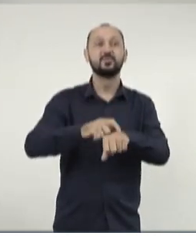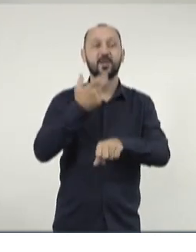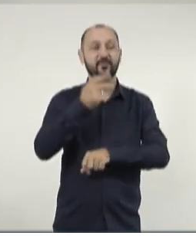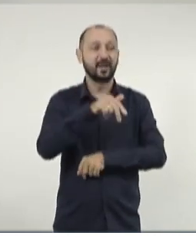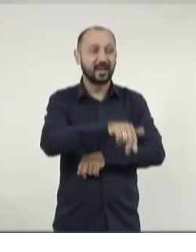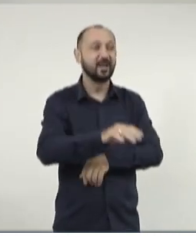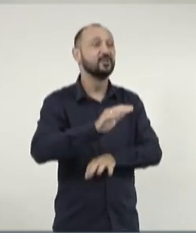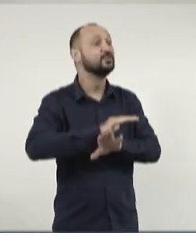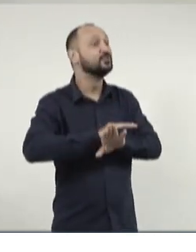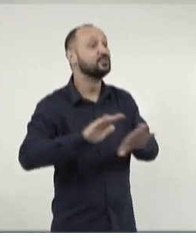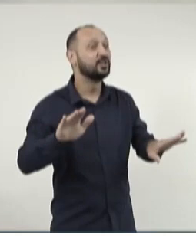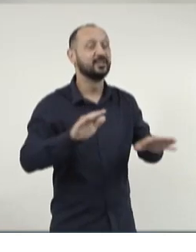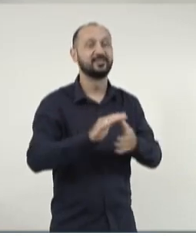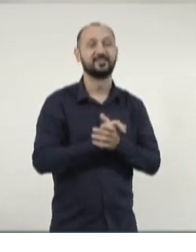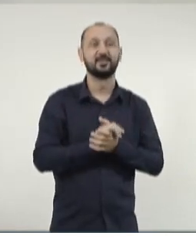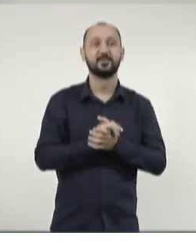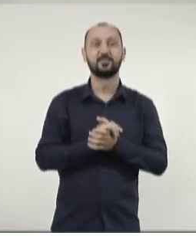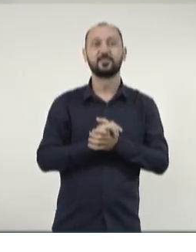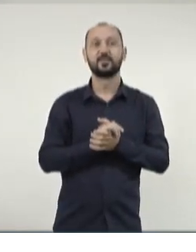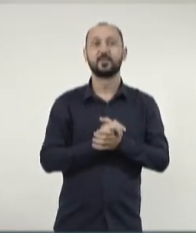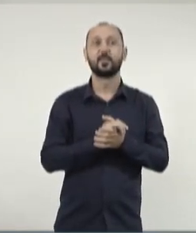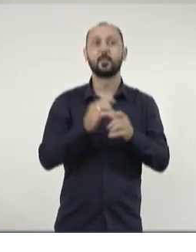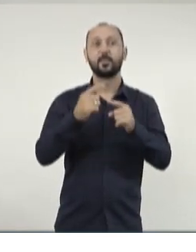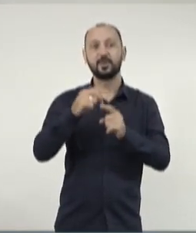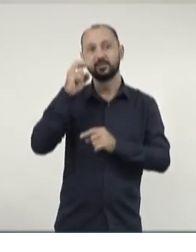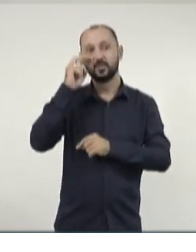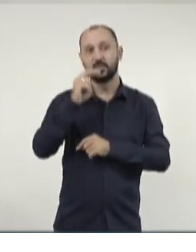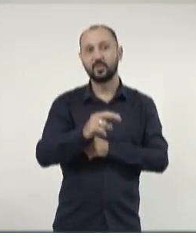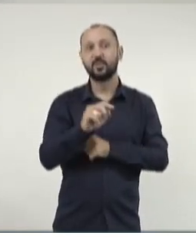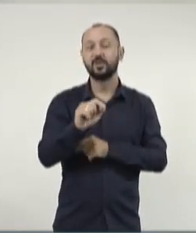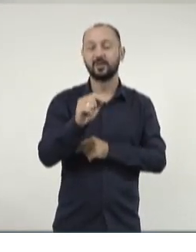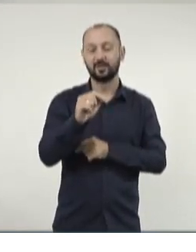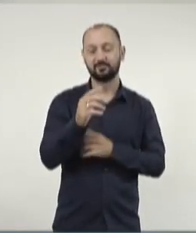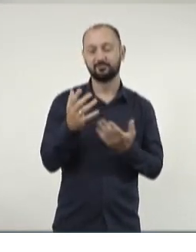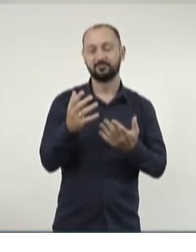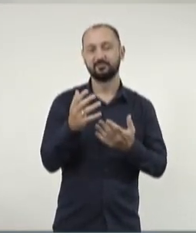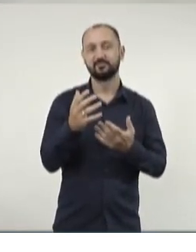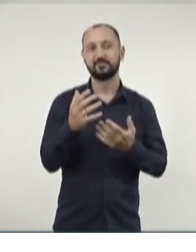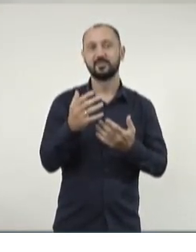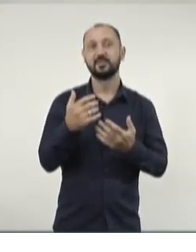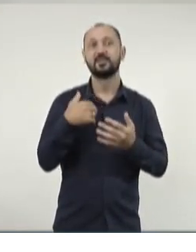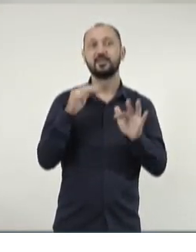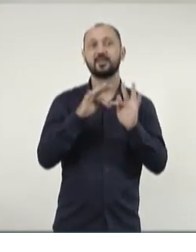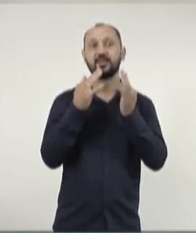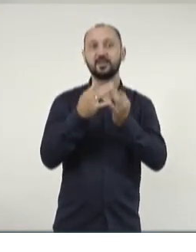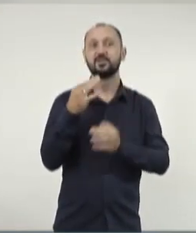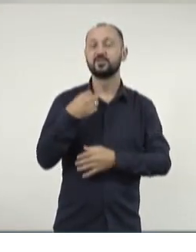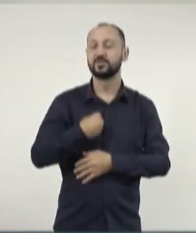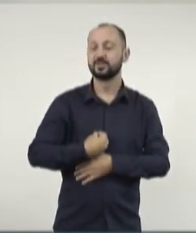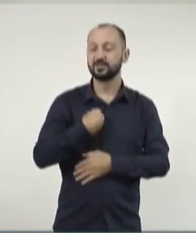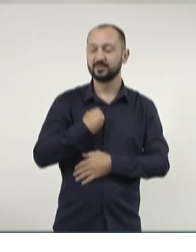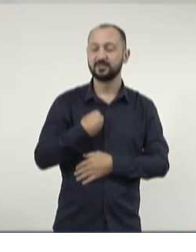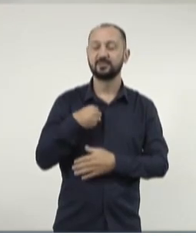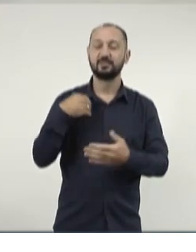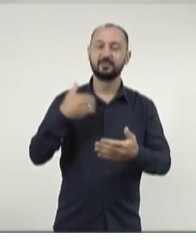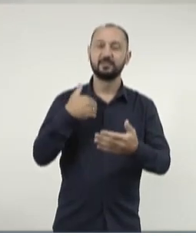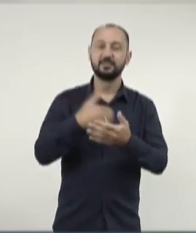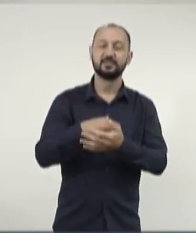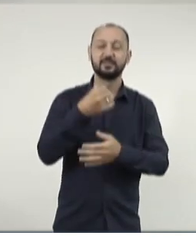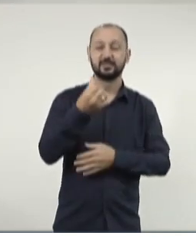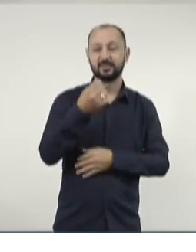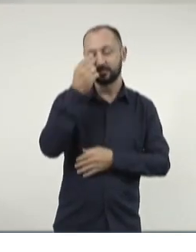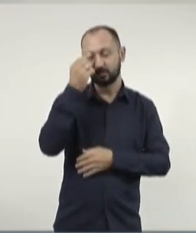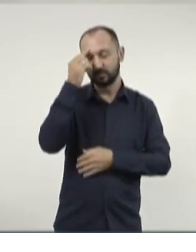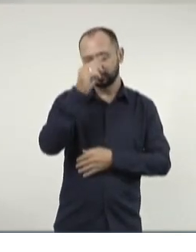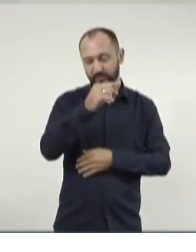fala: chega. Né? Porque, às vezes, a gente só olha o paciente, em muitos casos. E eu passei essa vivência toda, nesses 60 e poucos